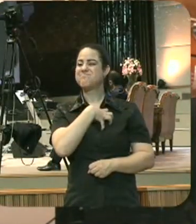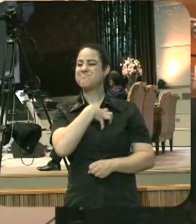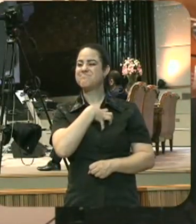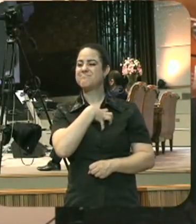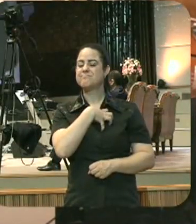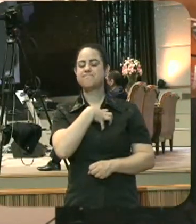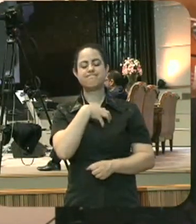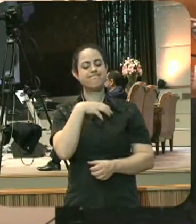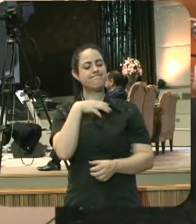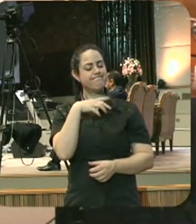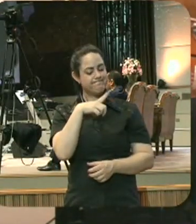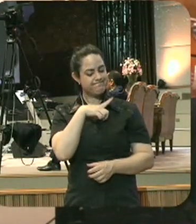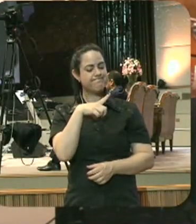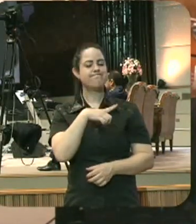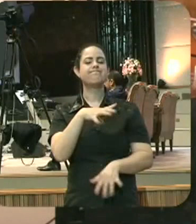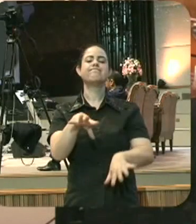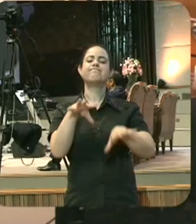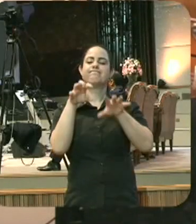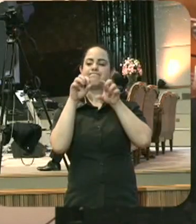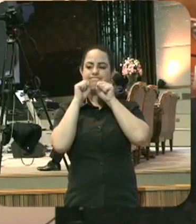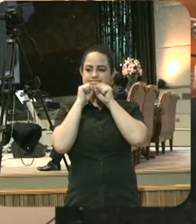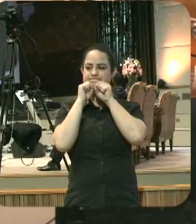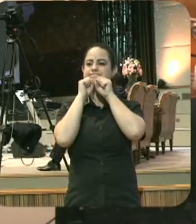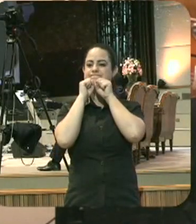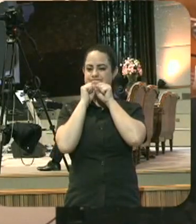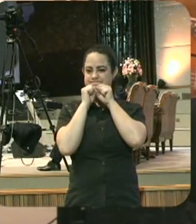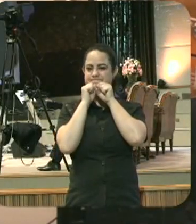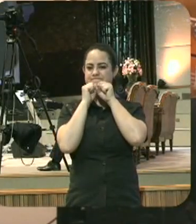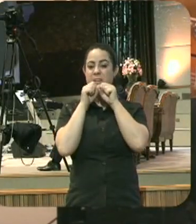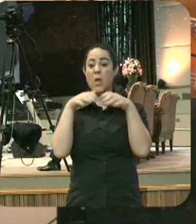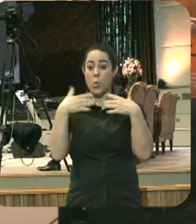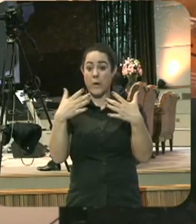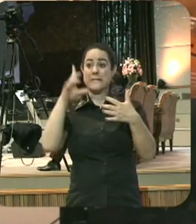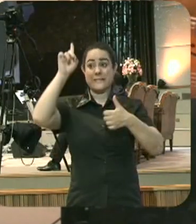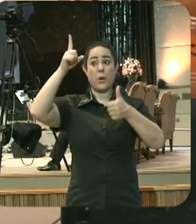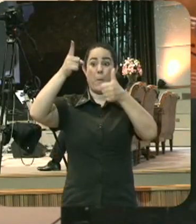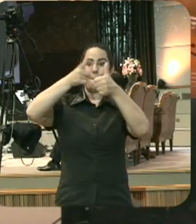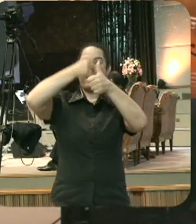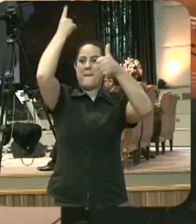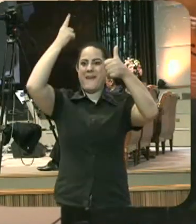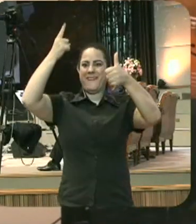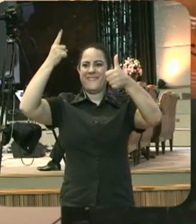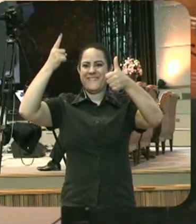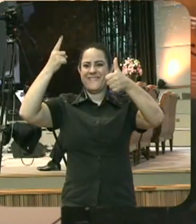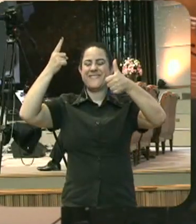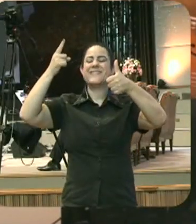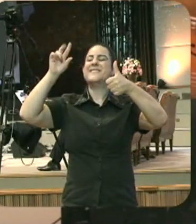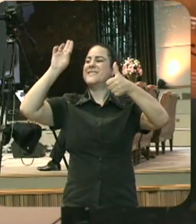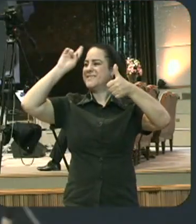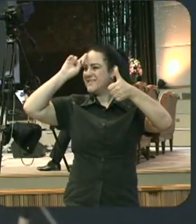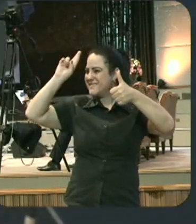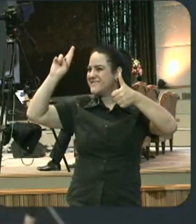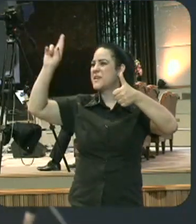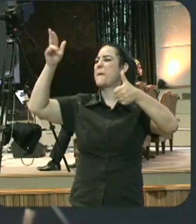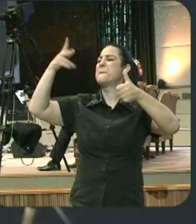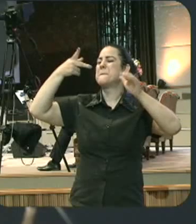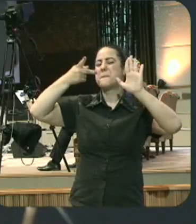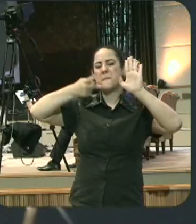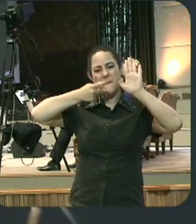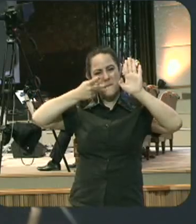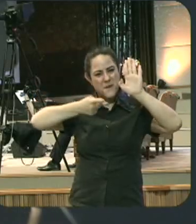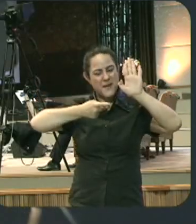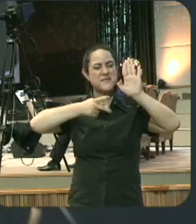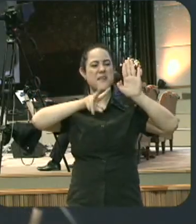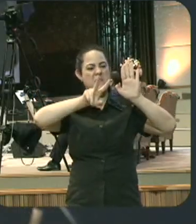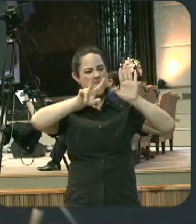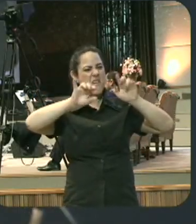primeiro lugar na tua vida. Agora, quando você coloca o Senhor em primeiro lugar, o Senhor promete